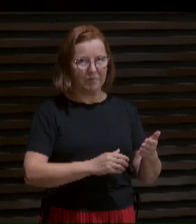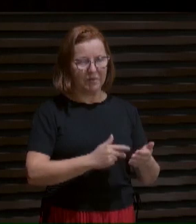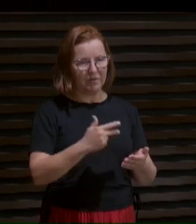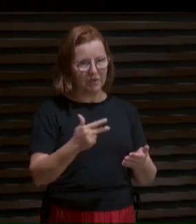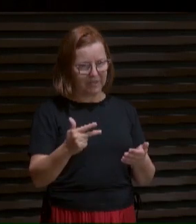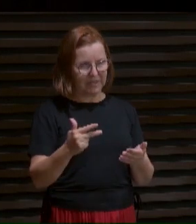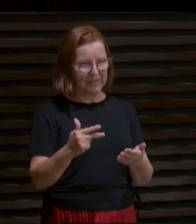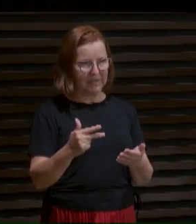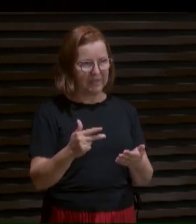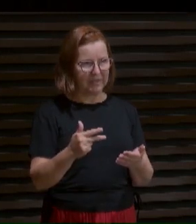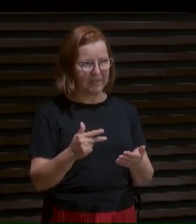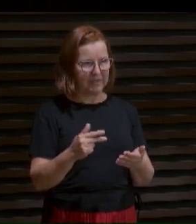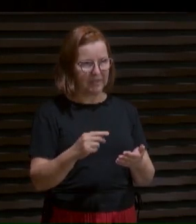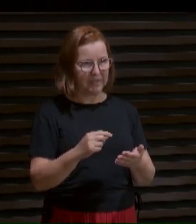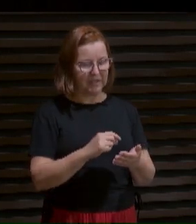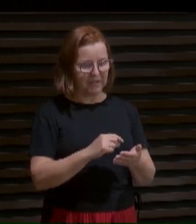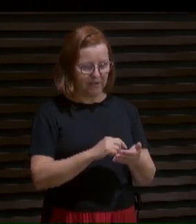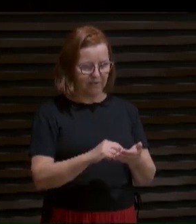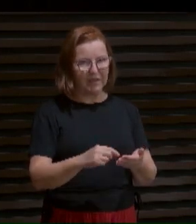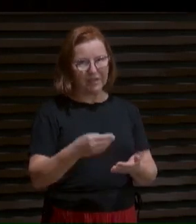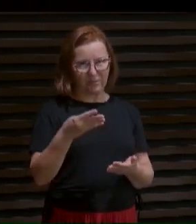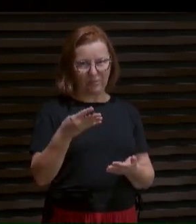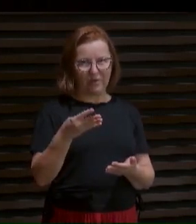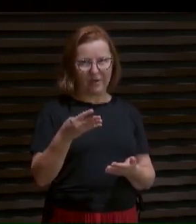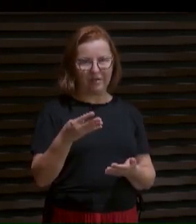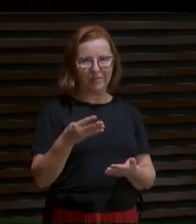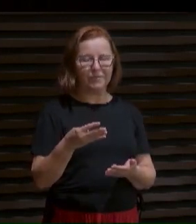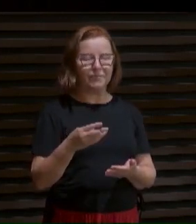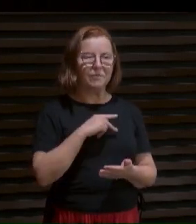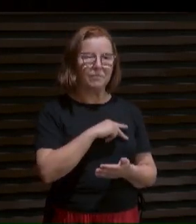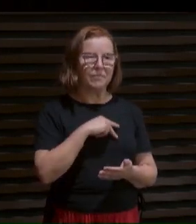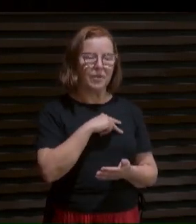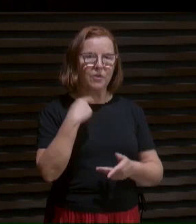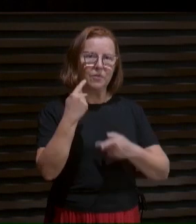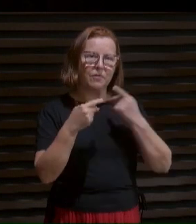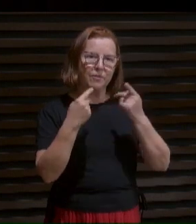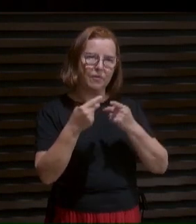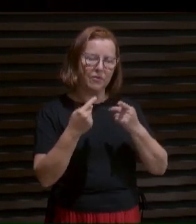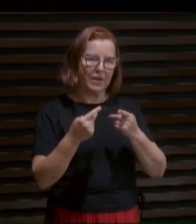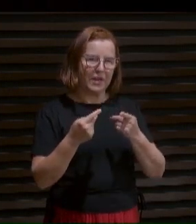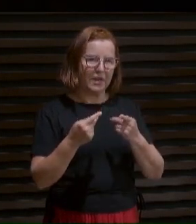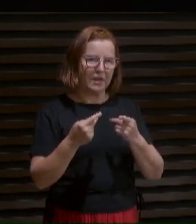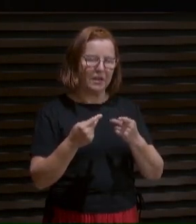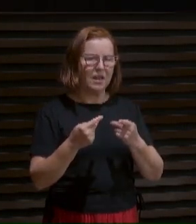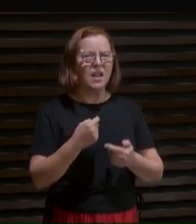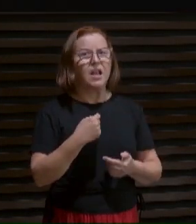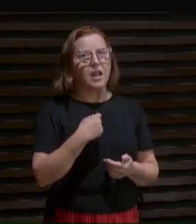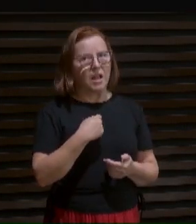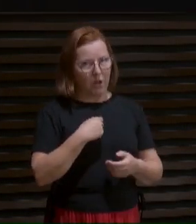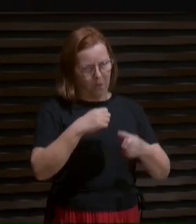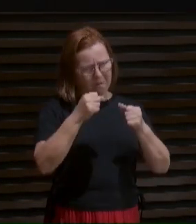vamos começar no versículo 4, ele faz uma descrição bem que eu poderia